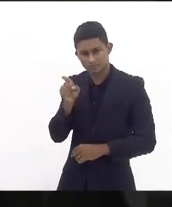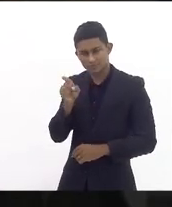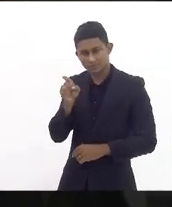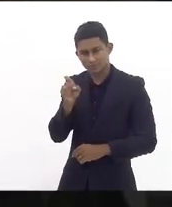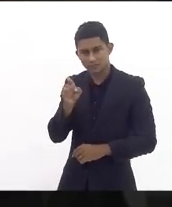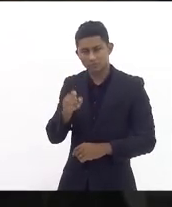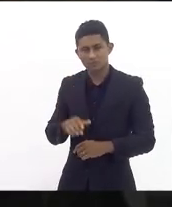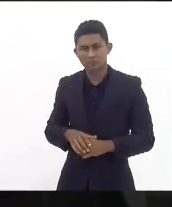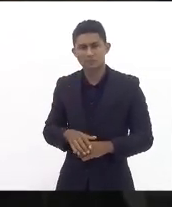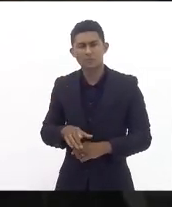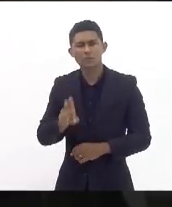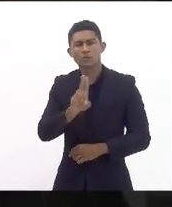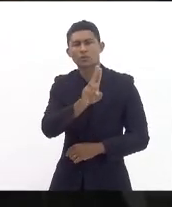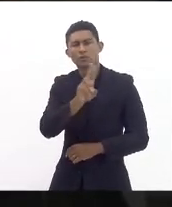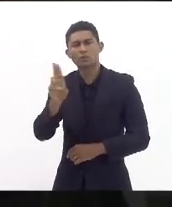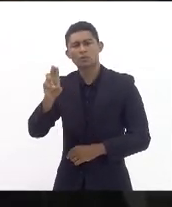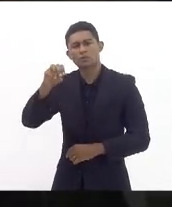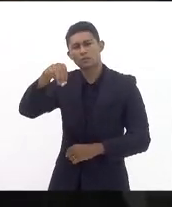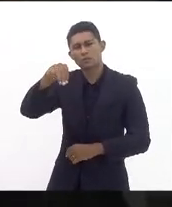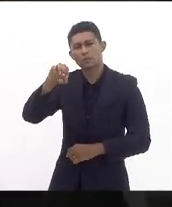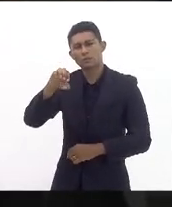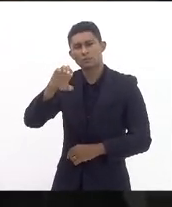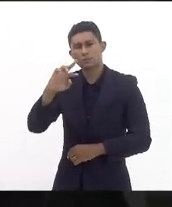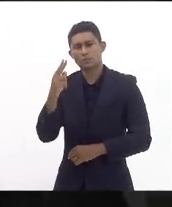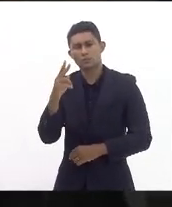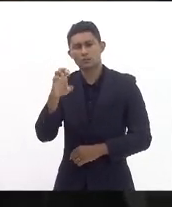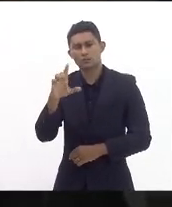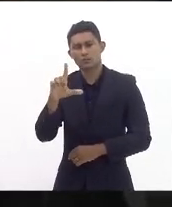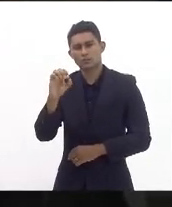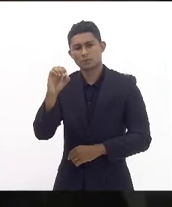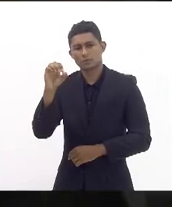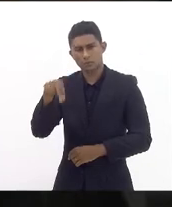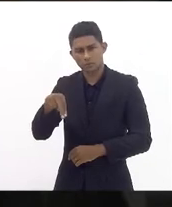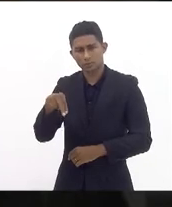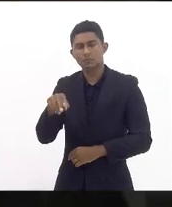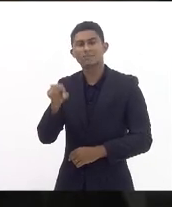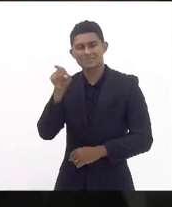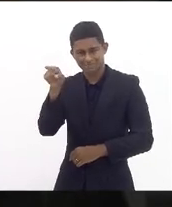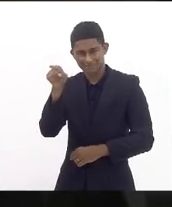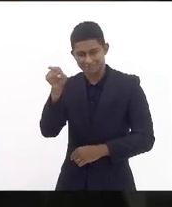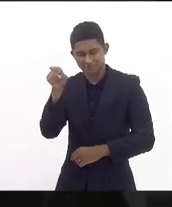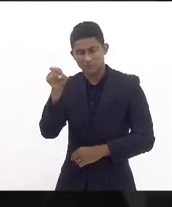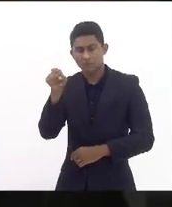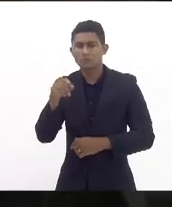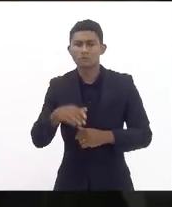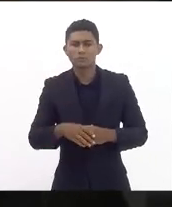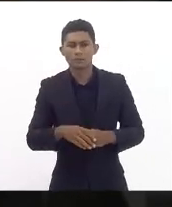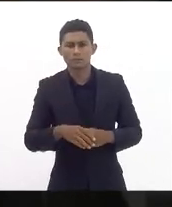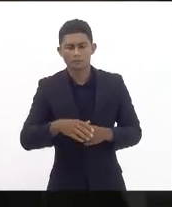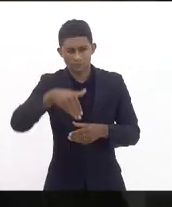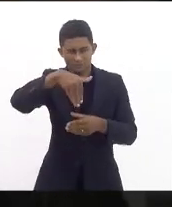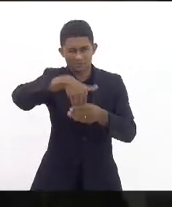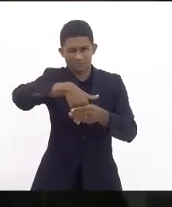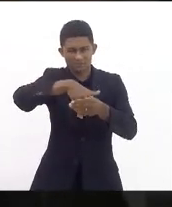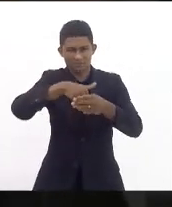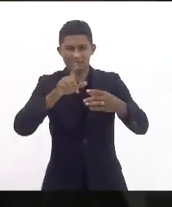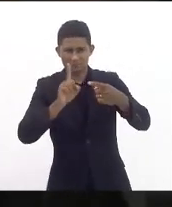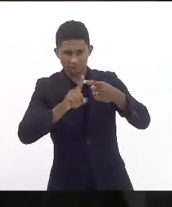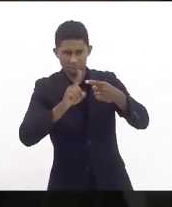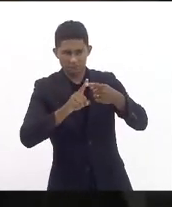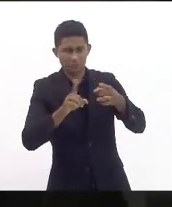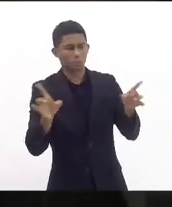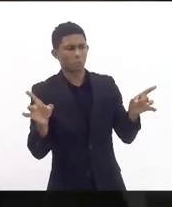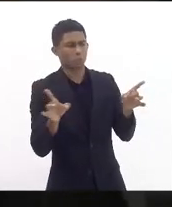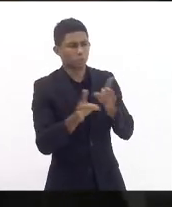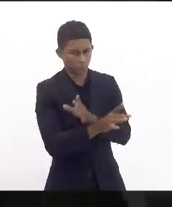Eu salvei hoje mesmo agora dele Michelon e ele assim que acabou a eleição e